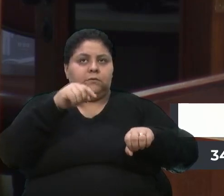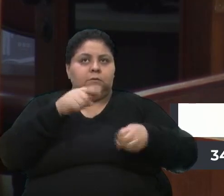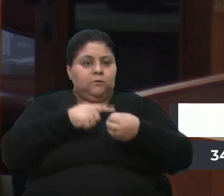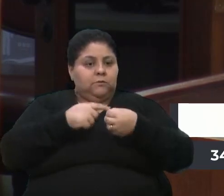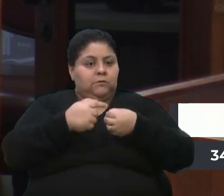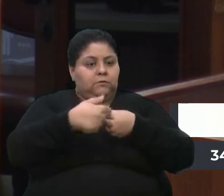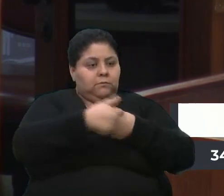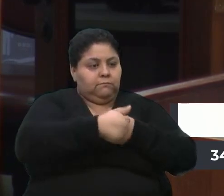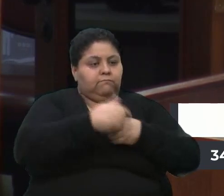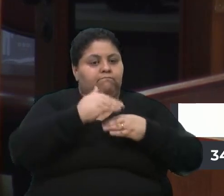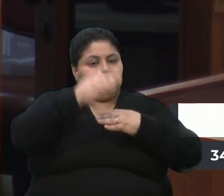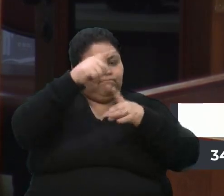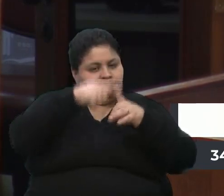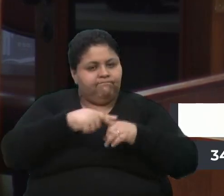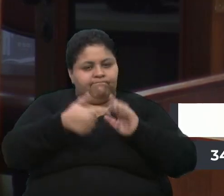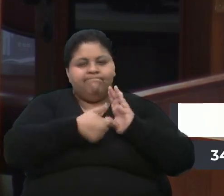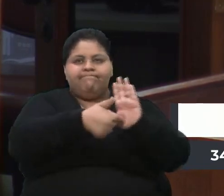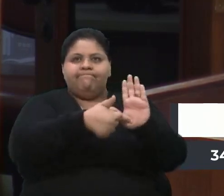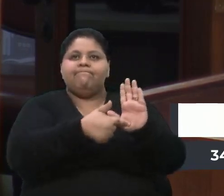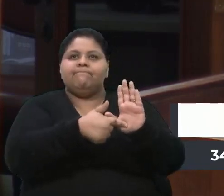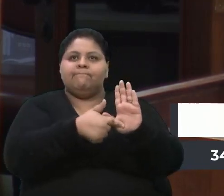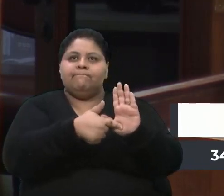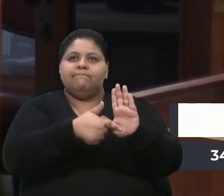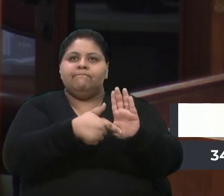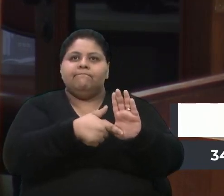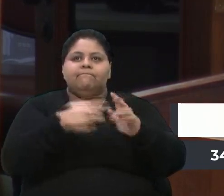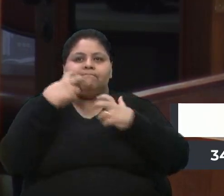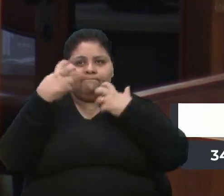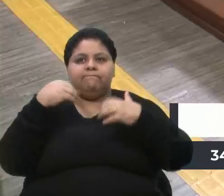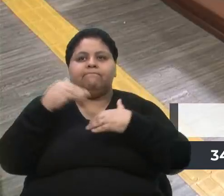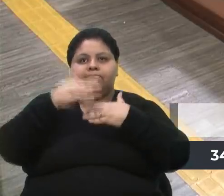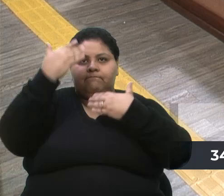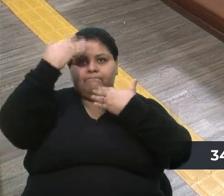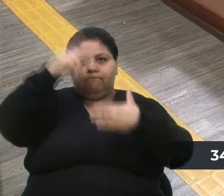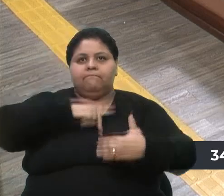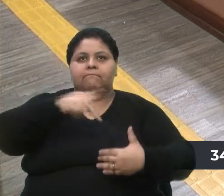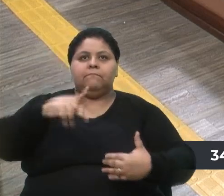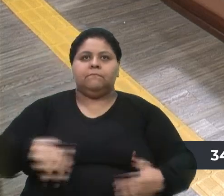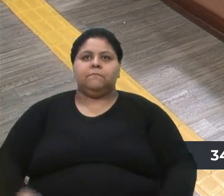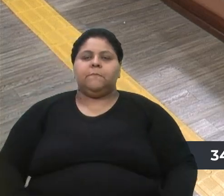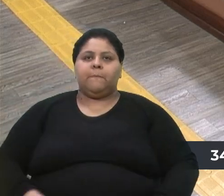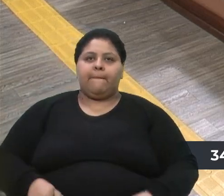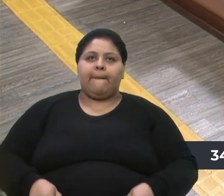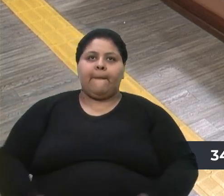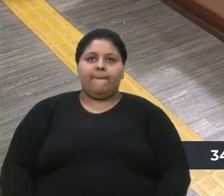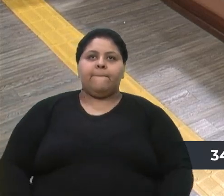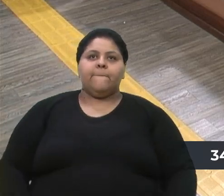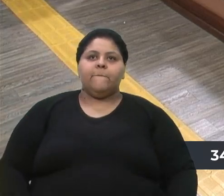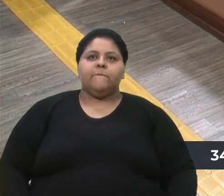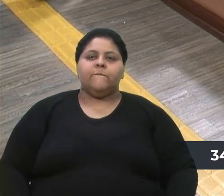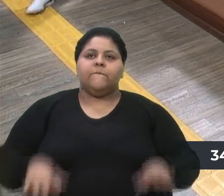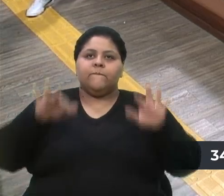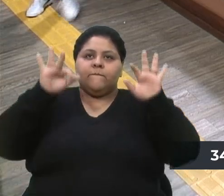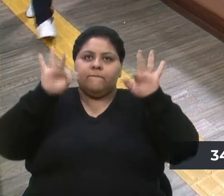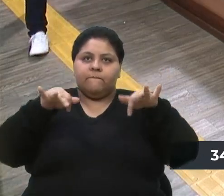vez mais evidentes e mais gritantes. Obrigado, presidente. Obrigado. Encerrado o grande expediente.